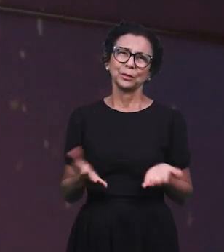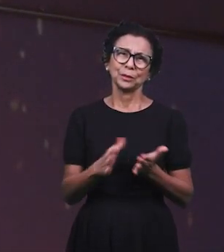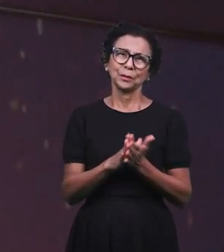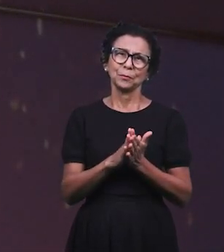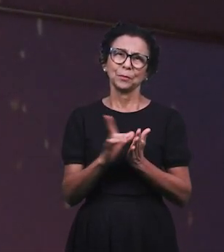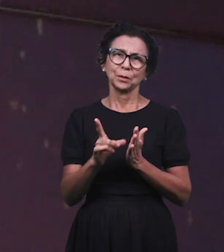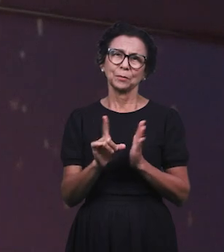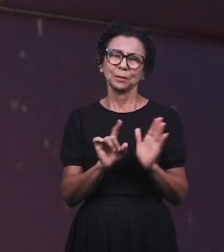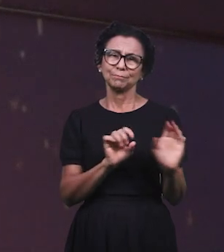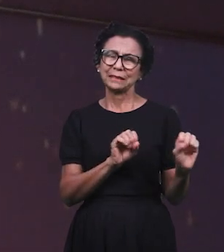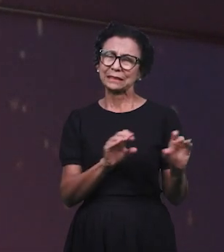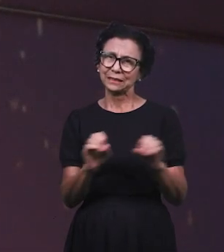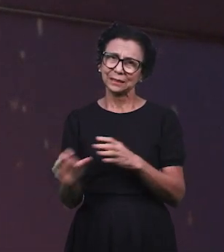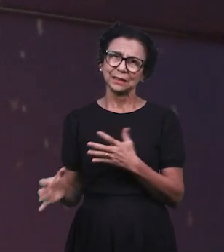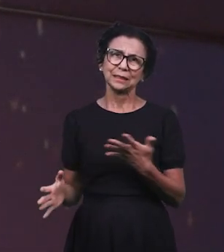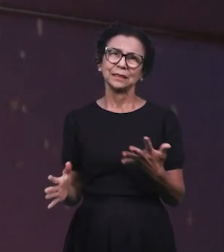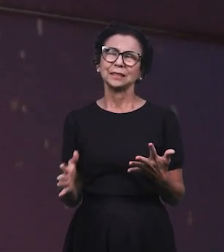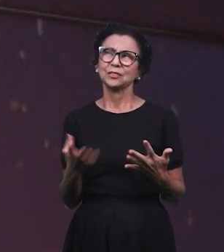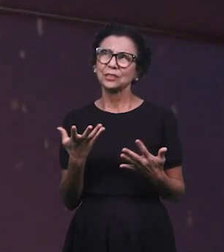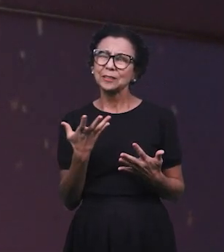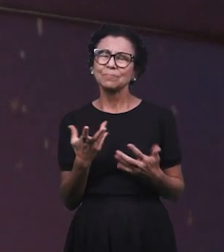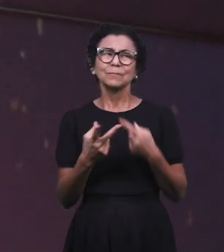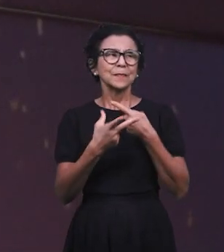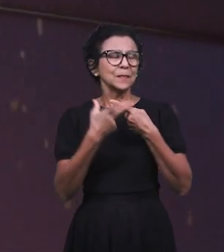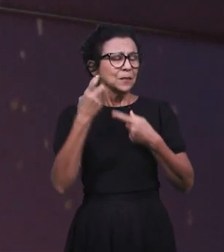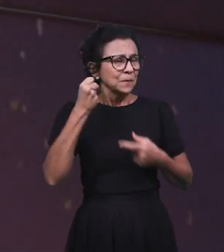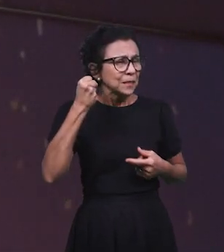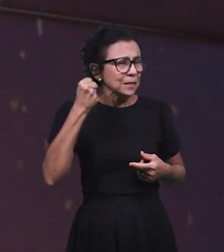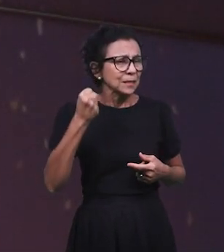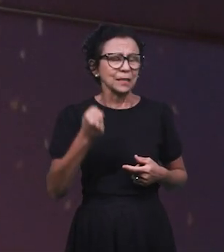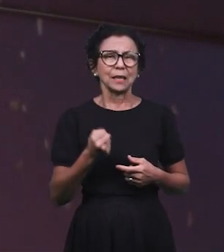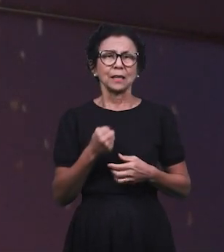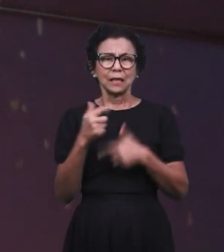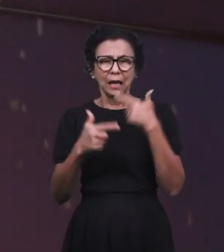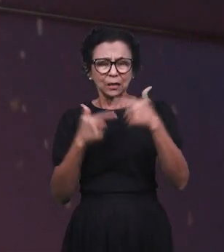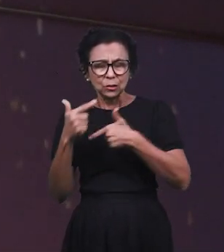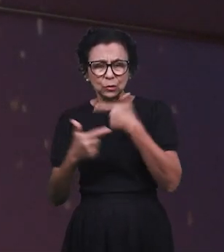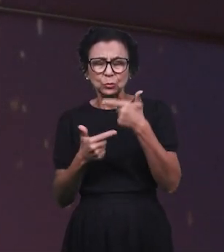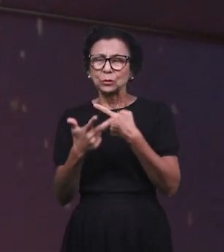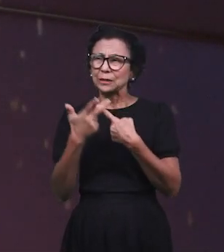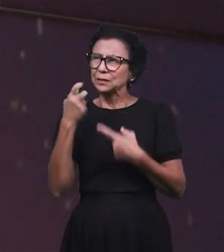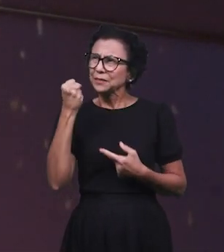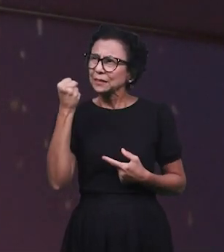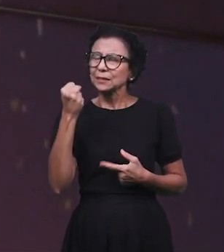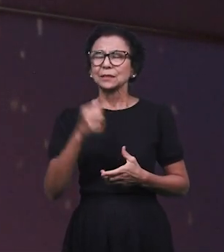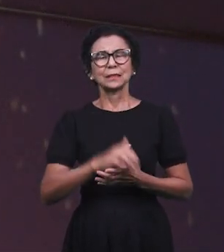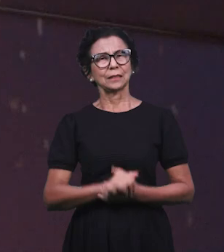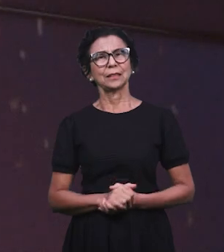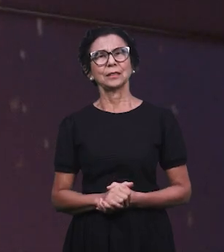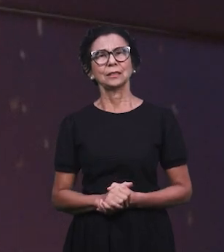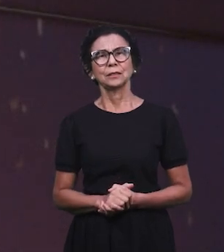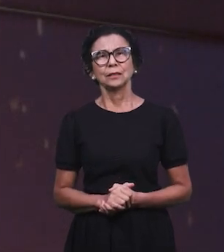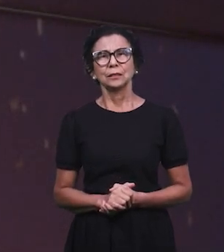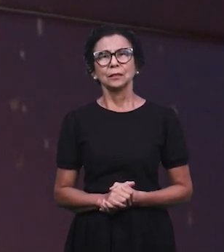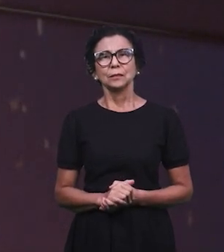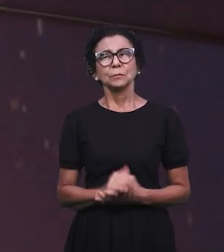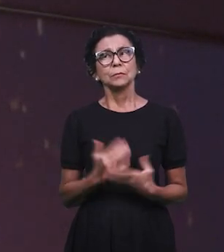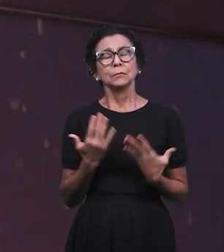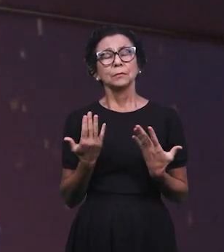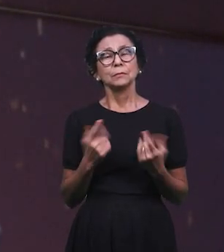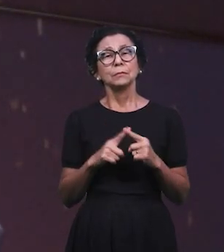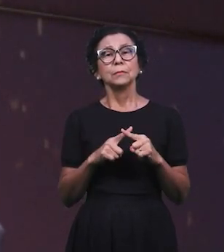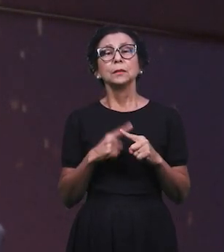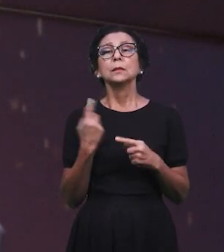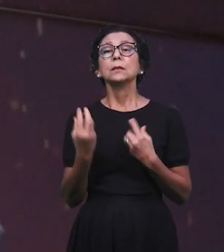palavra nos ensina, né? Então, é um bom ânimo de querer vencer, de querer alcançar a vitória da parte do Senhor.